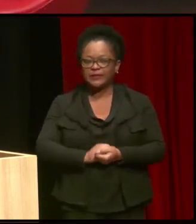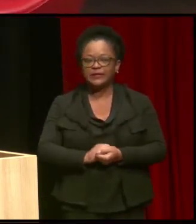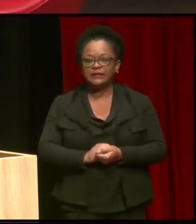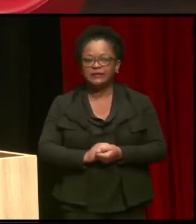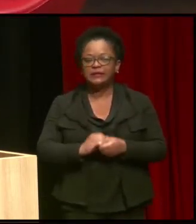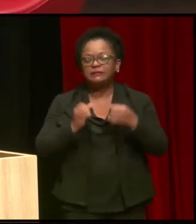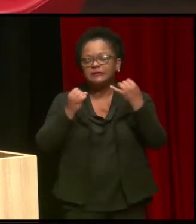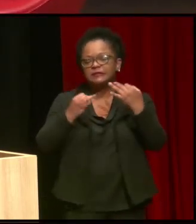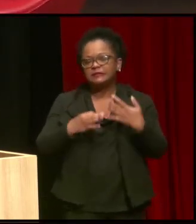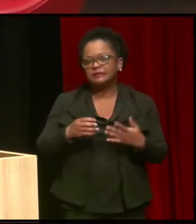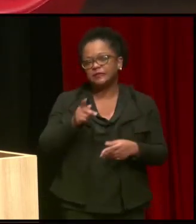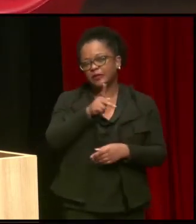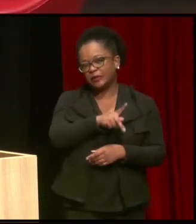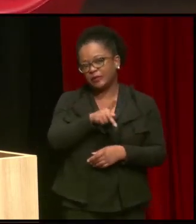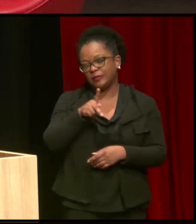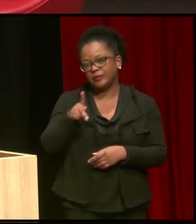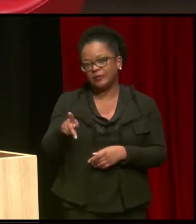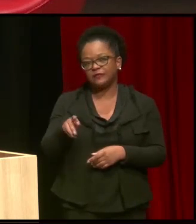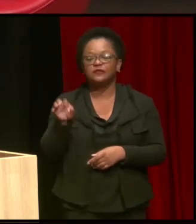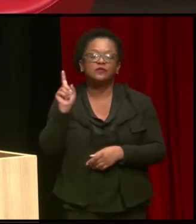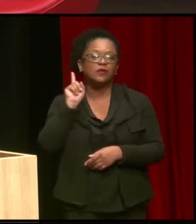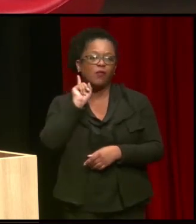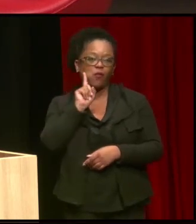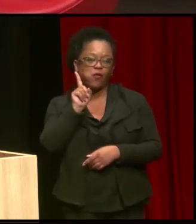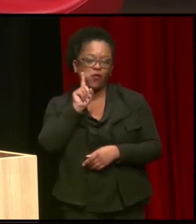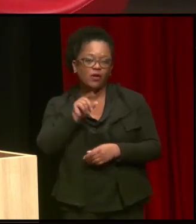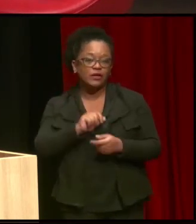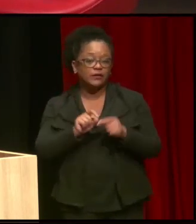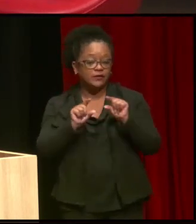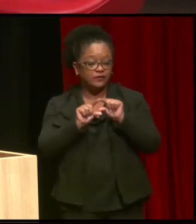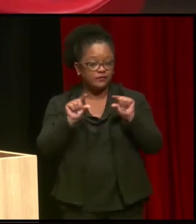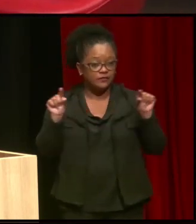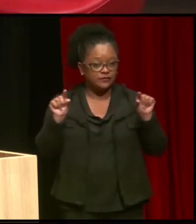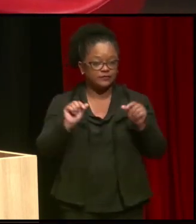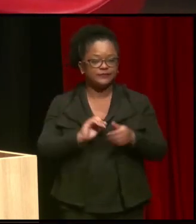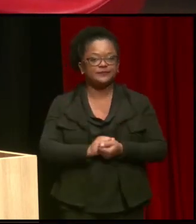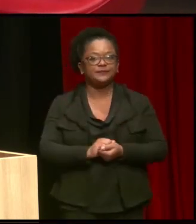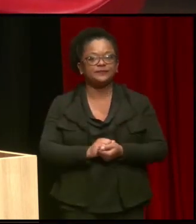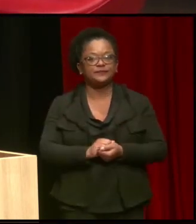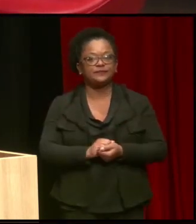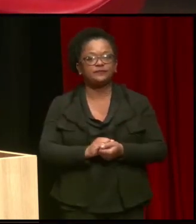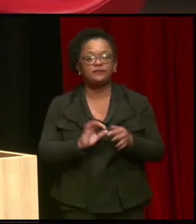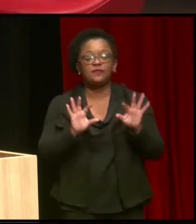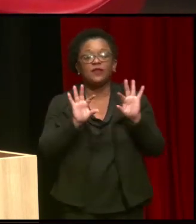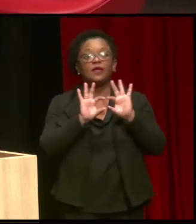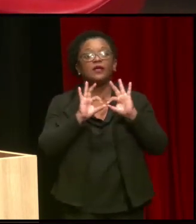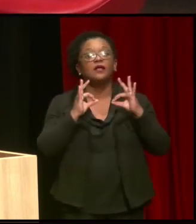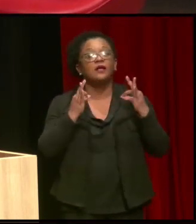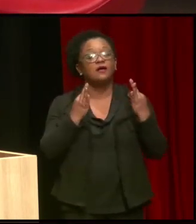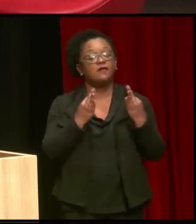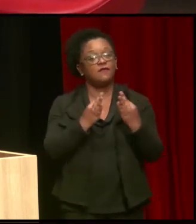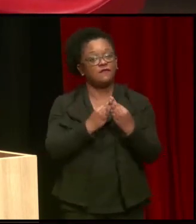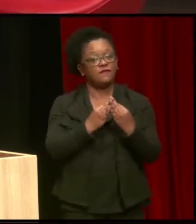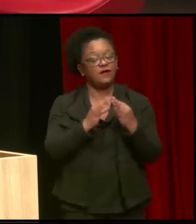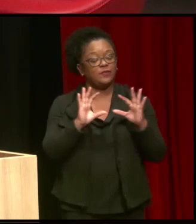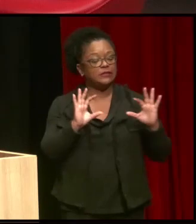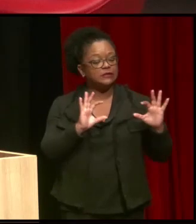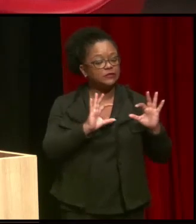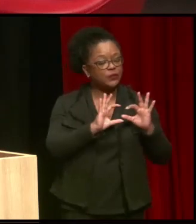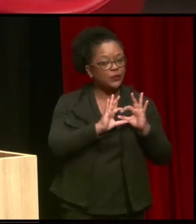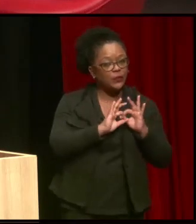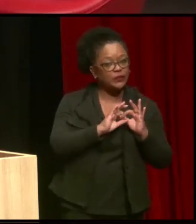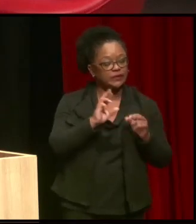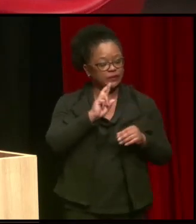ela é uma professora de educação especial nos Estados Unidos, ela fala assim, olha, famílias que têm laços religiosos, ou seja, que têm uma relação